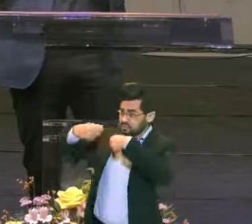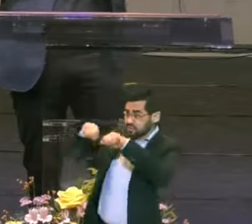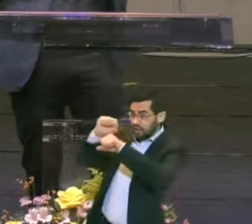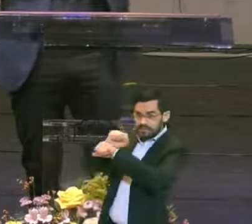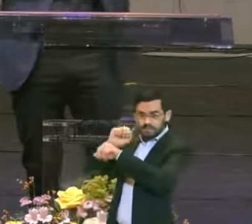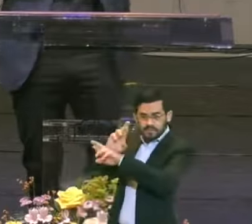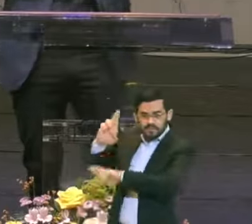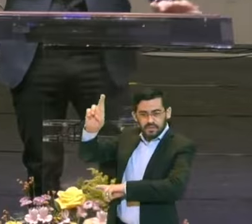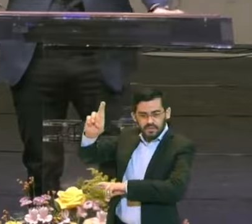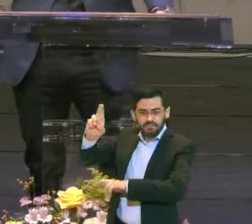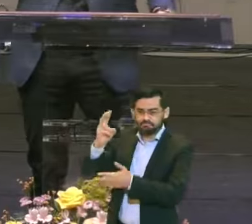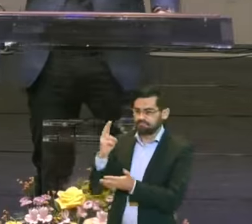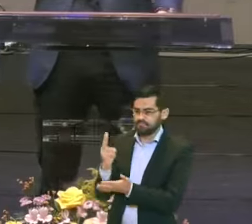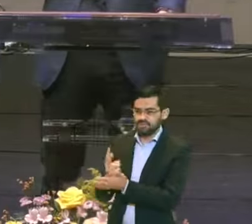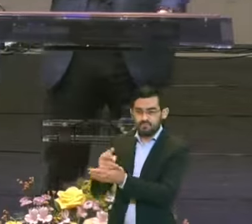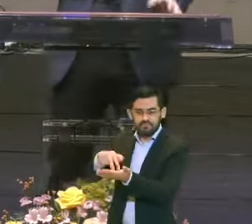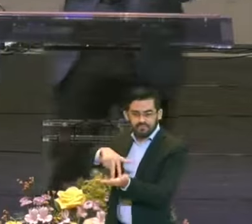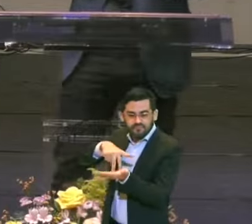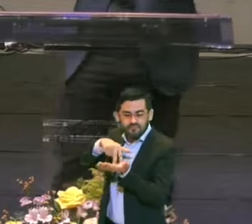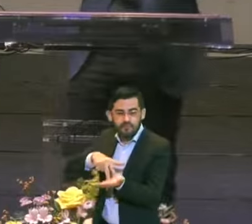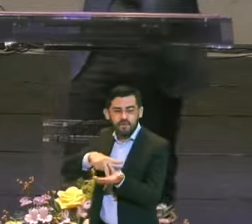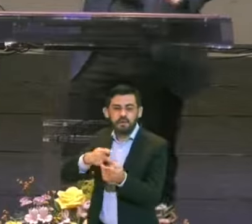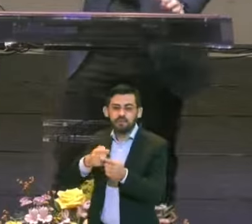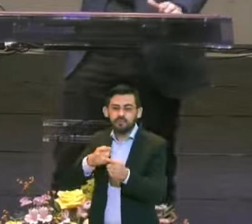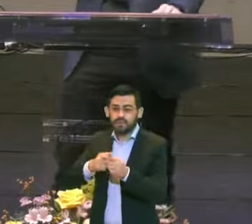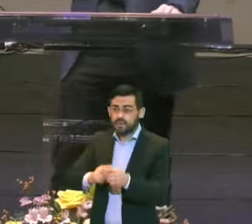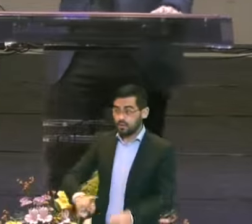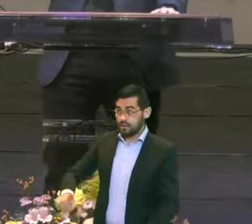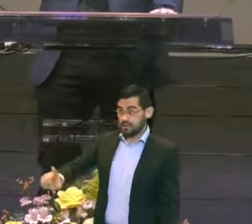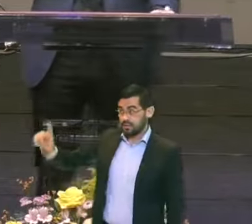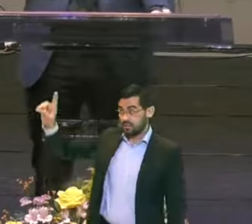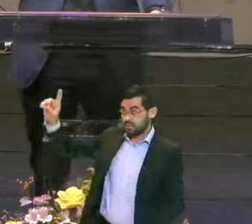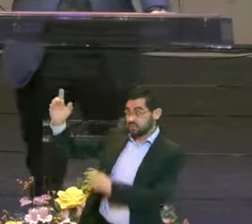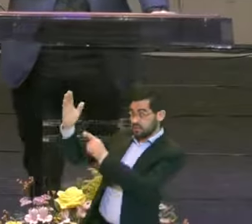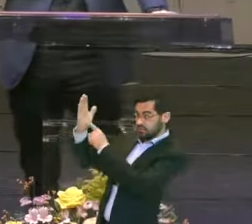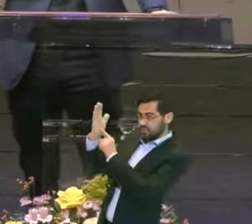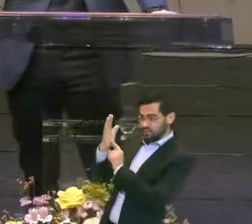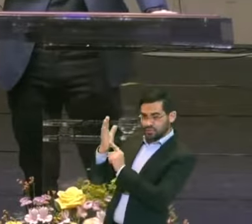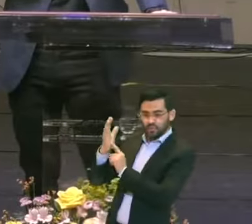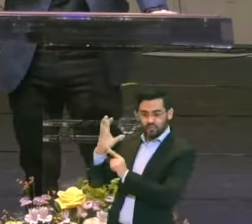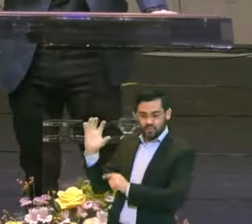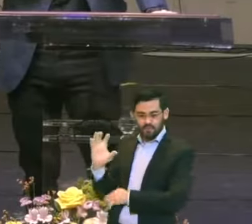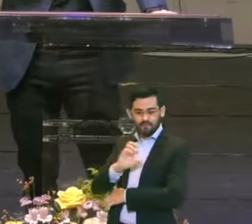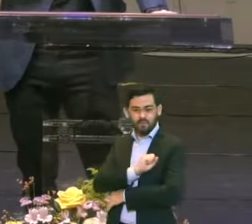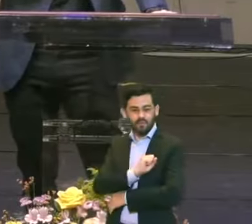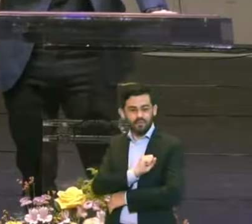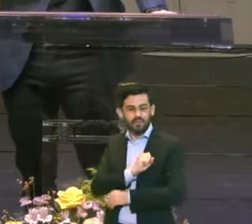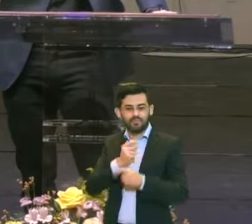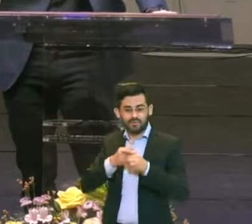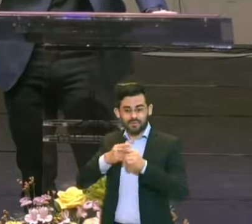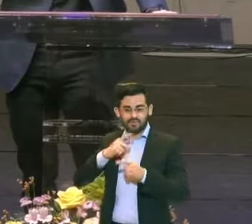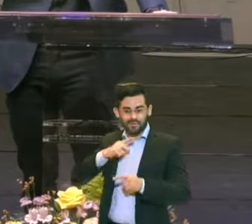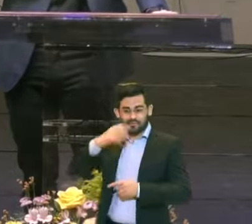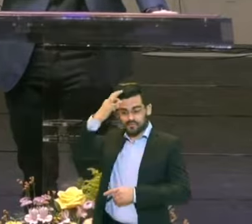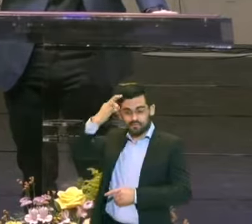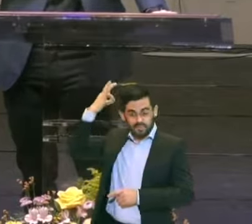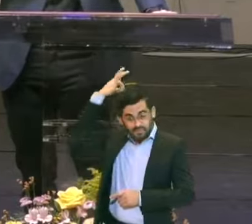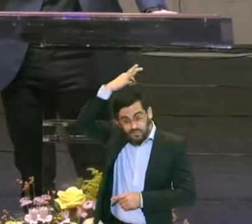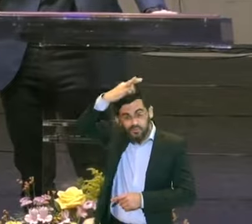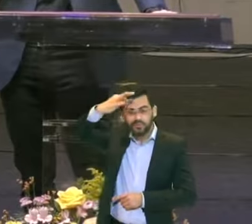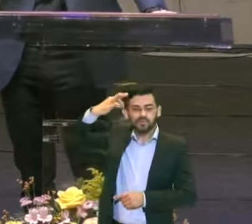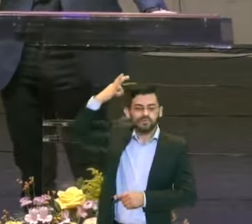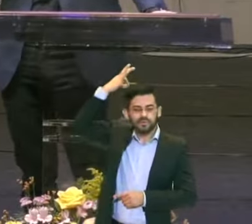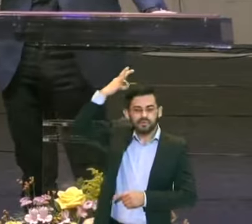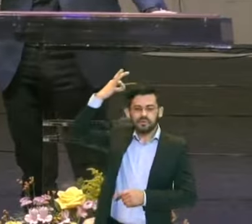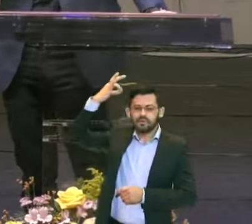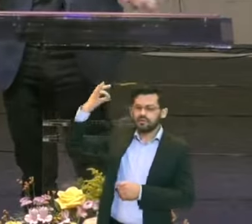esperança não nos decepciona, porque Deus derramou o seu amor em nossos corações por meio do Espírito Santo que